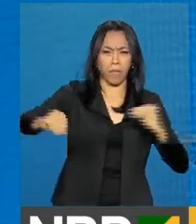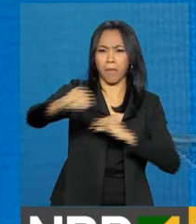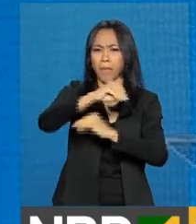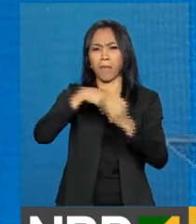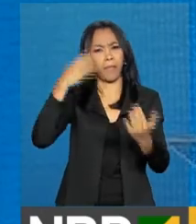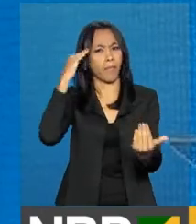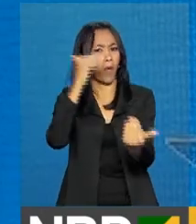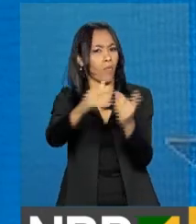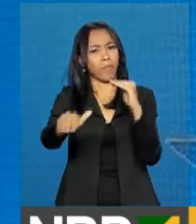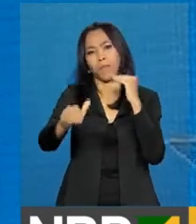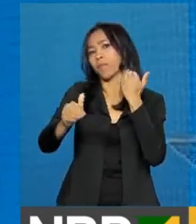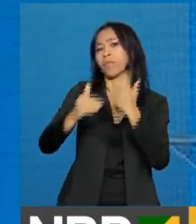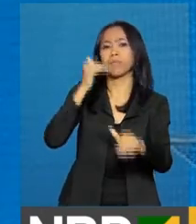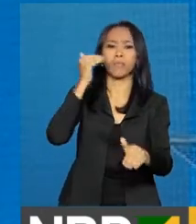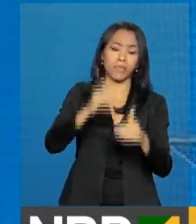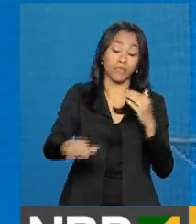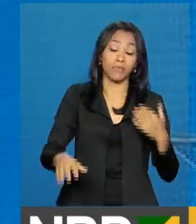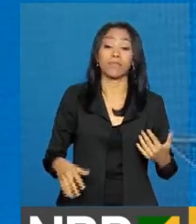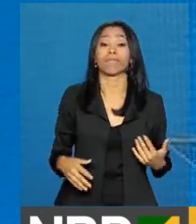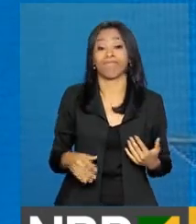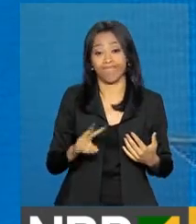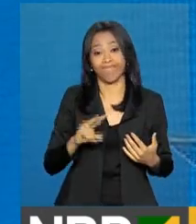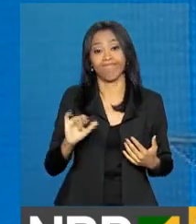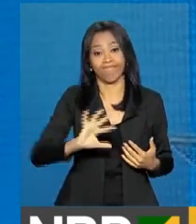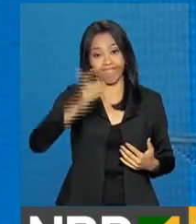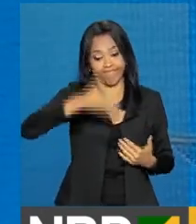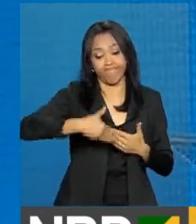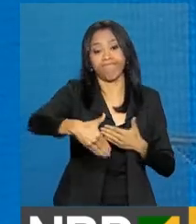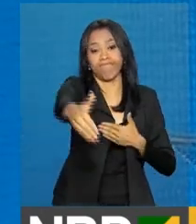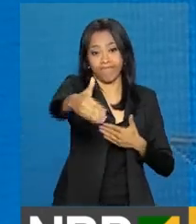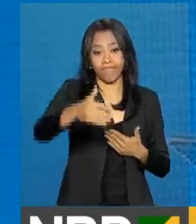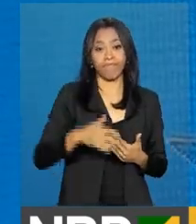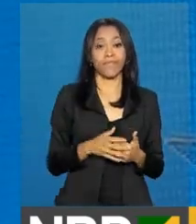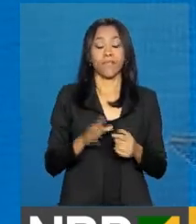contestações, e é natural que alguns, digamos assim,